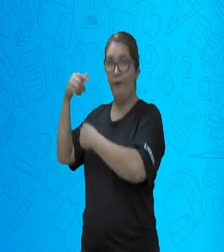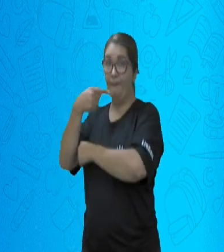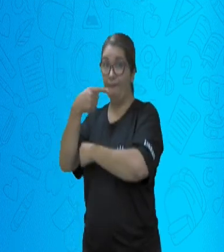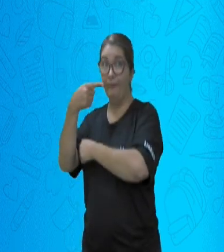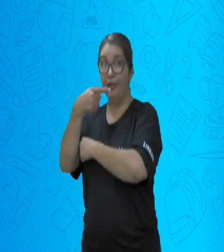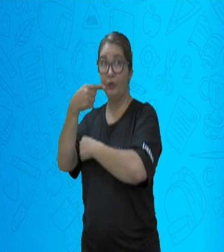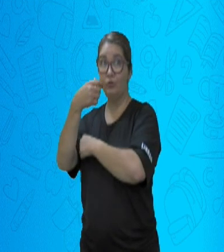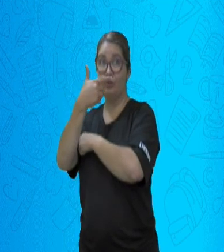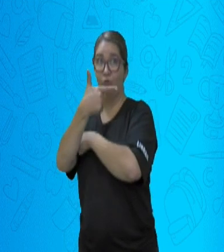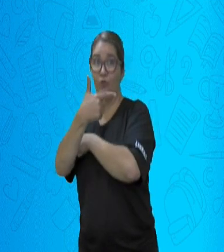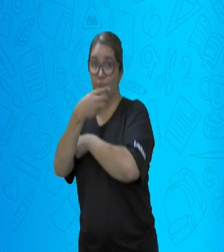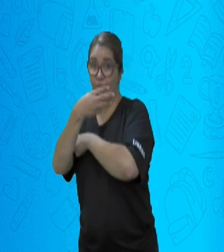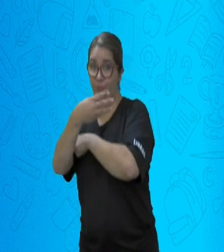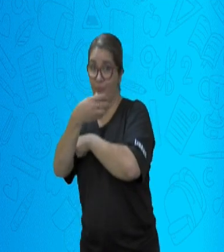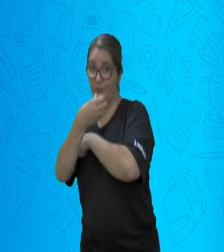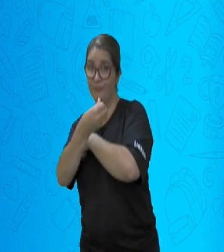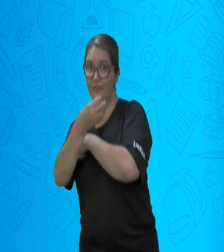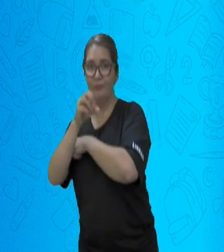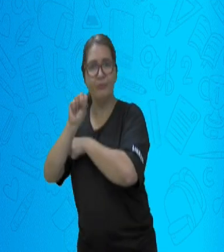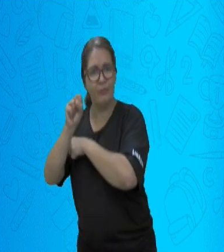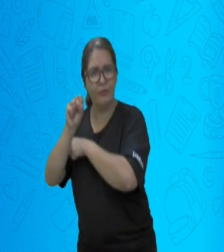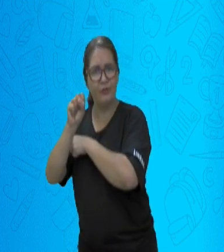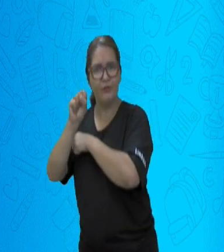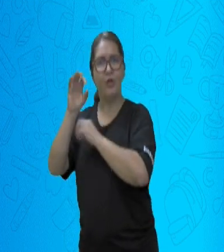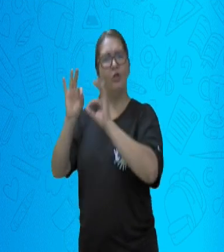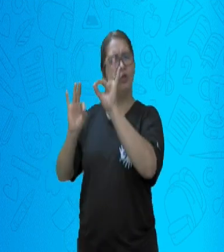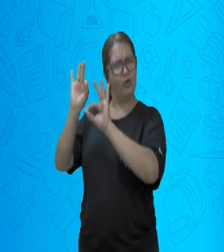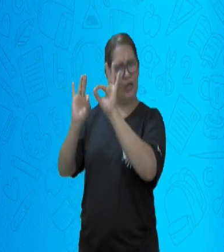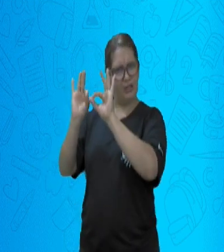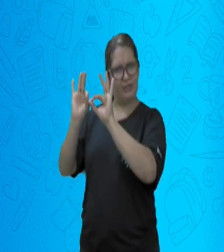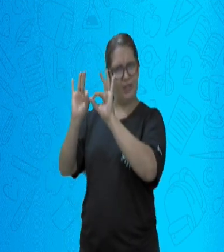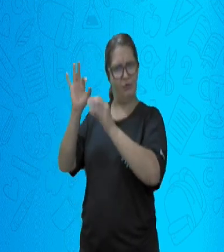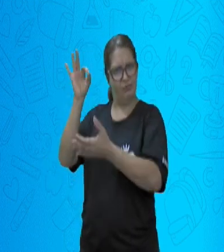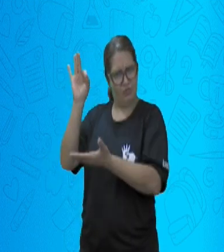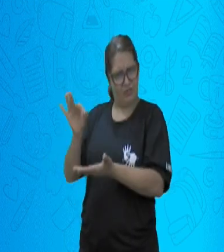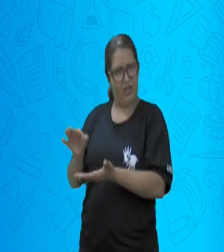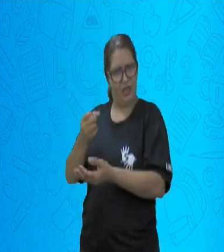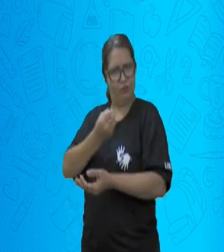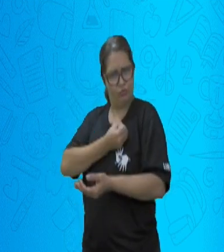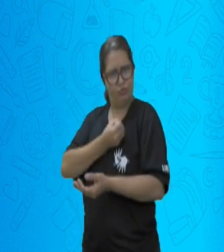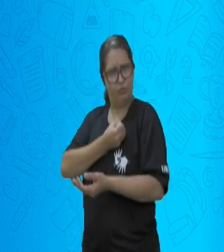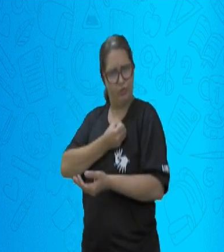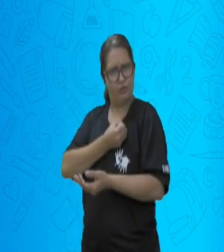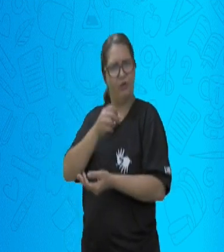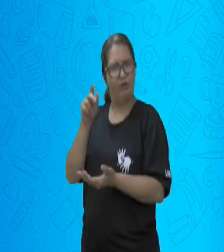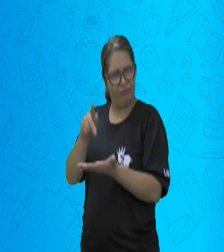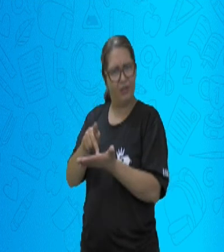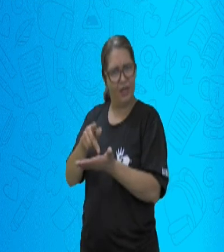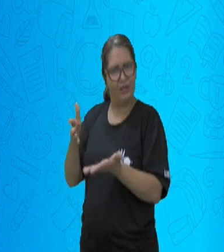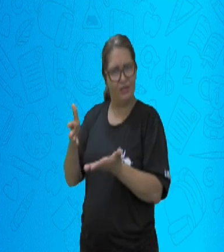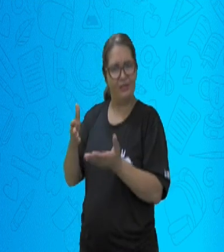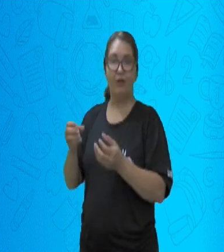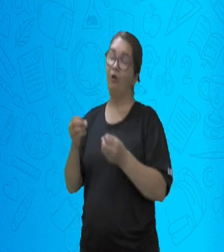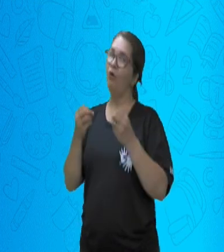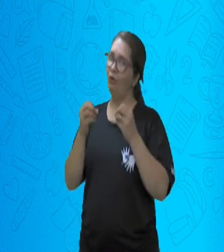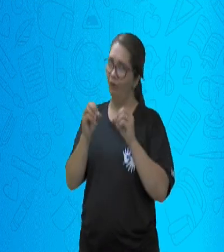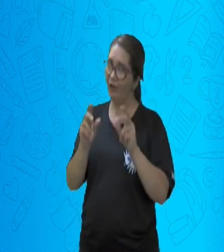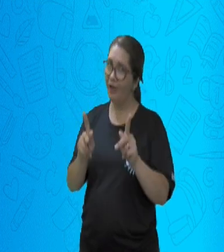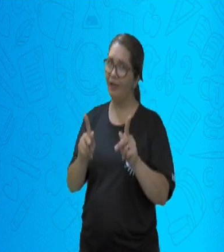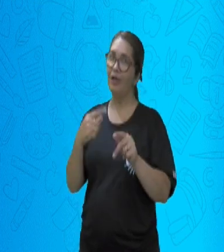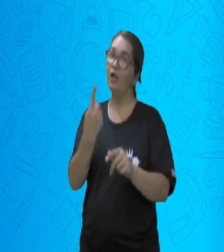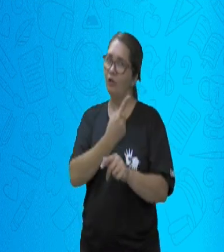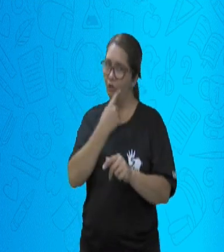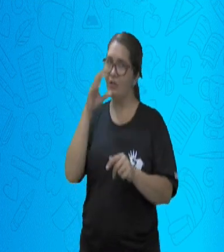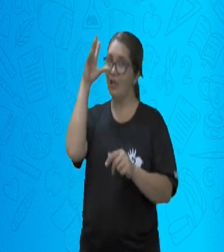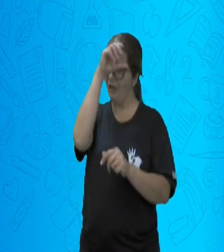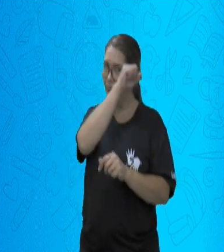2.368. Posicionamos os números? Eles estão posicionados? Está tranquilo, a gente já consegue já aprender a posicionar.